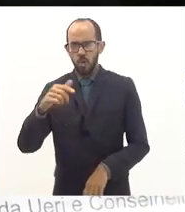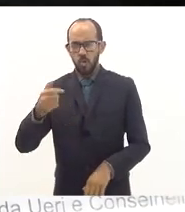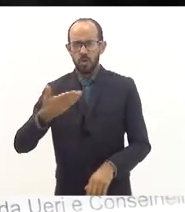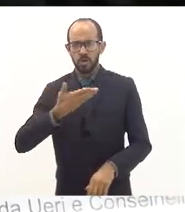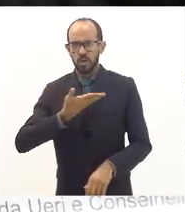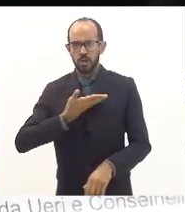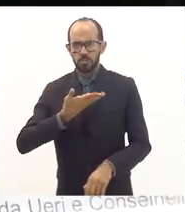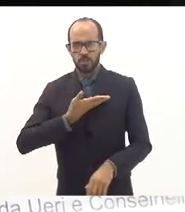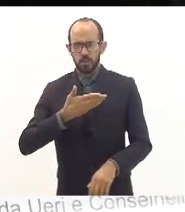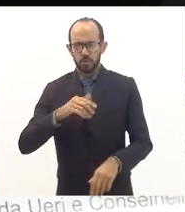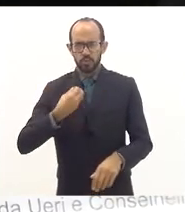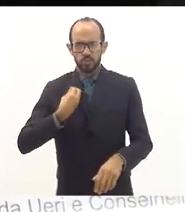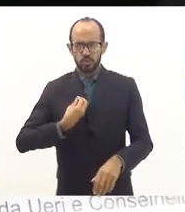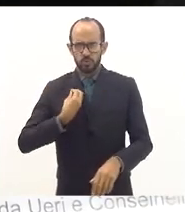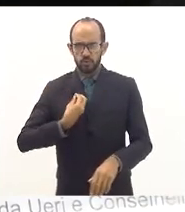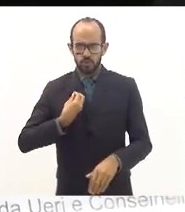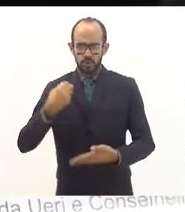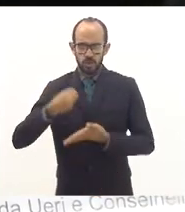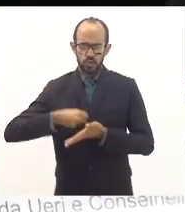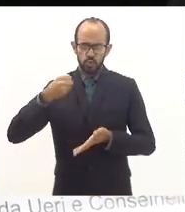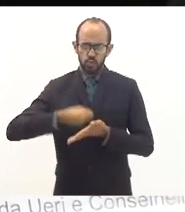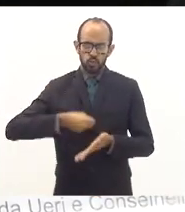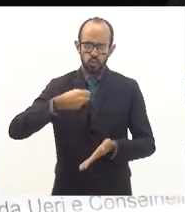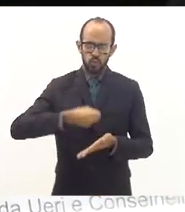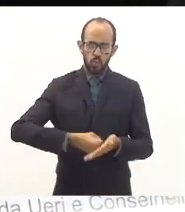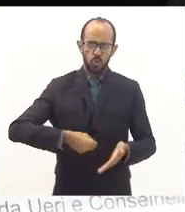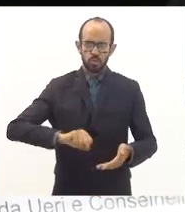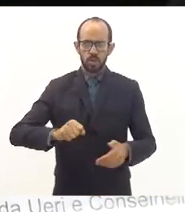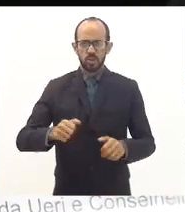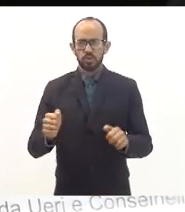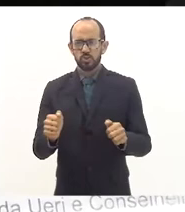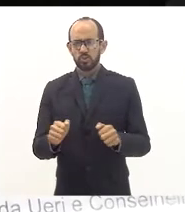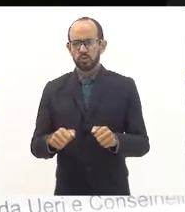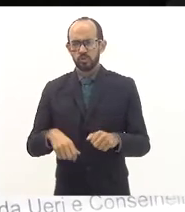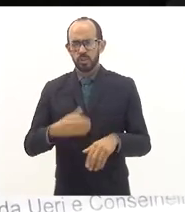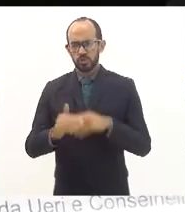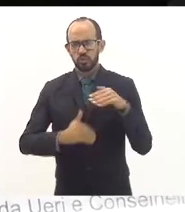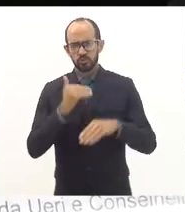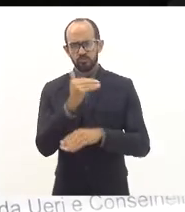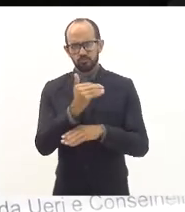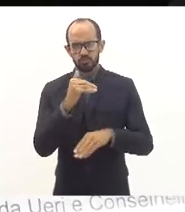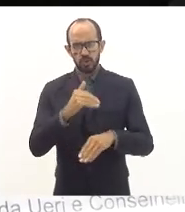né, de tantas lutas travadas e vencidas.